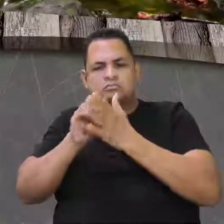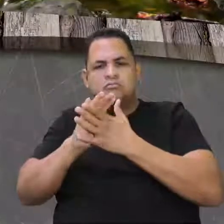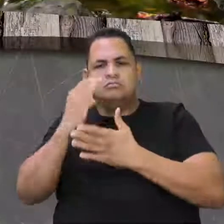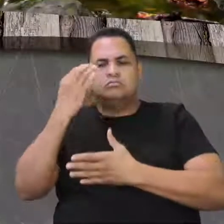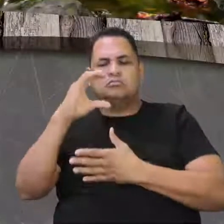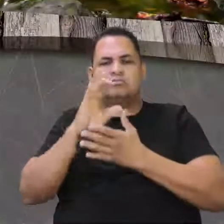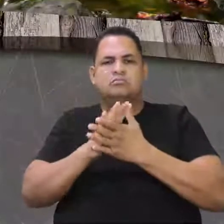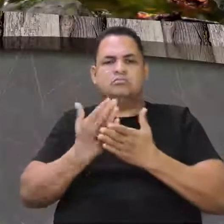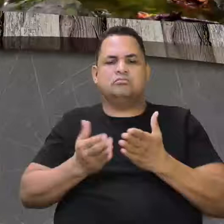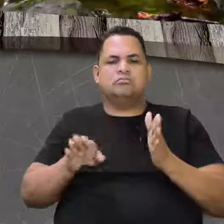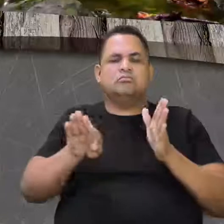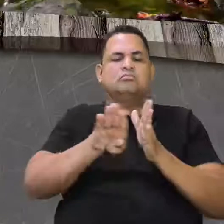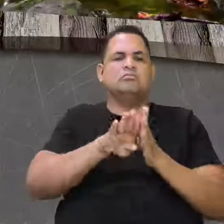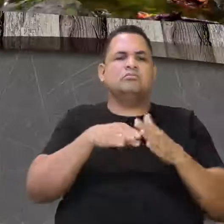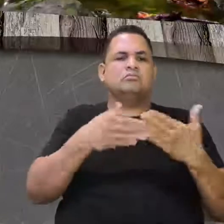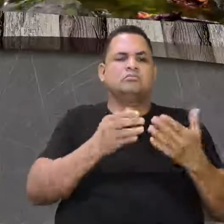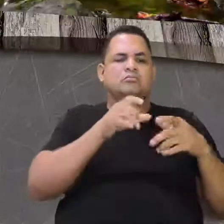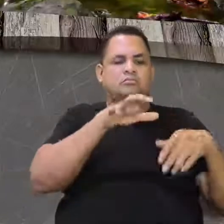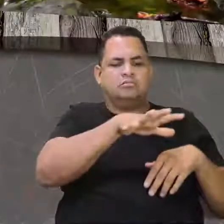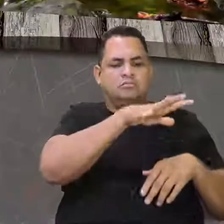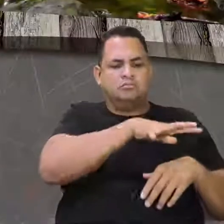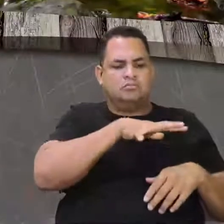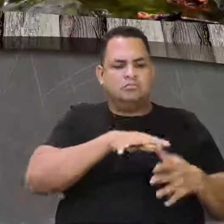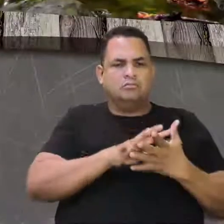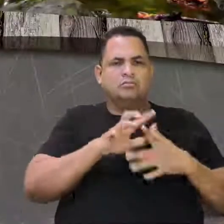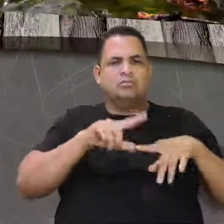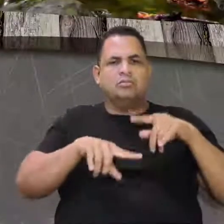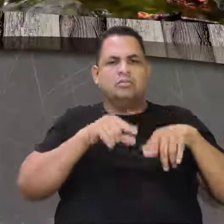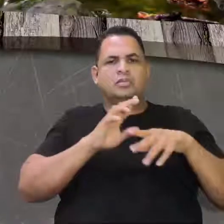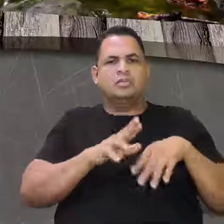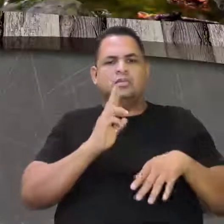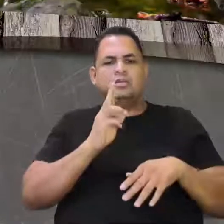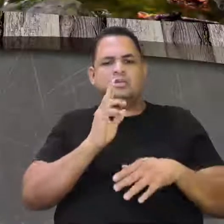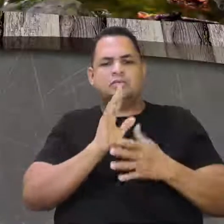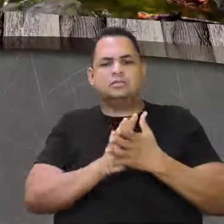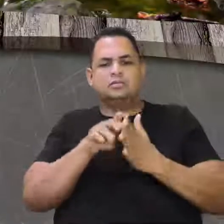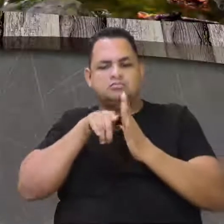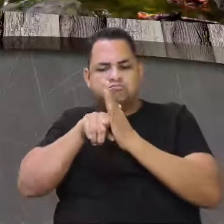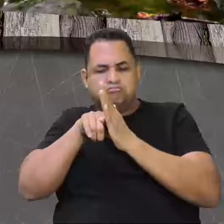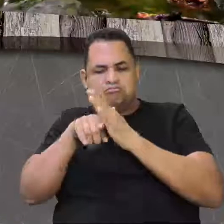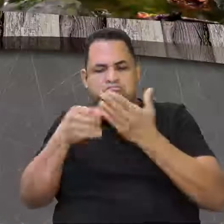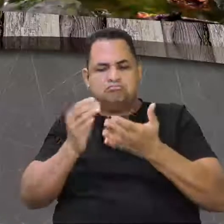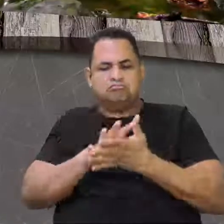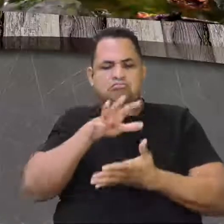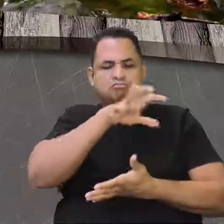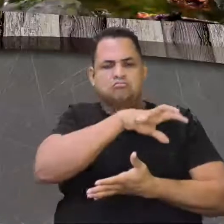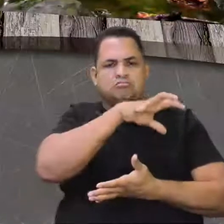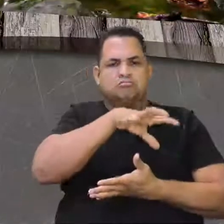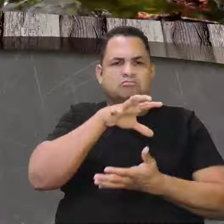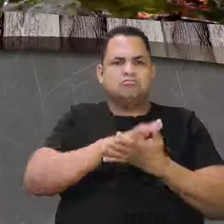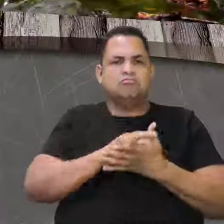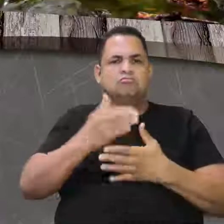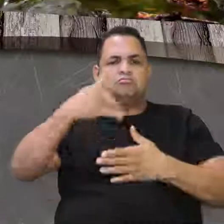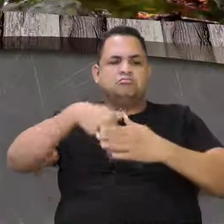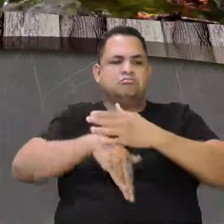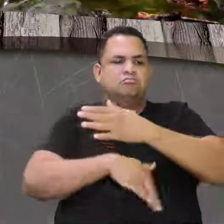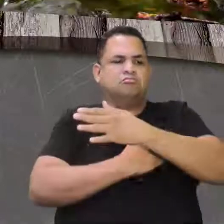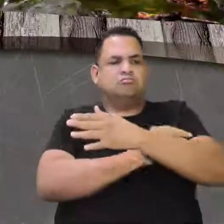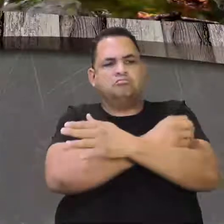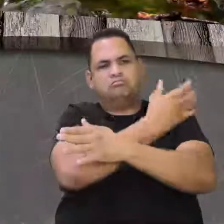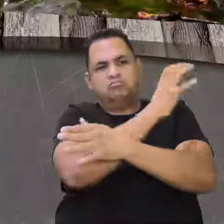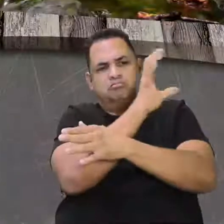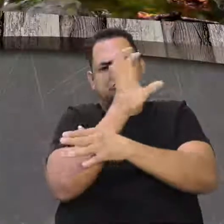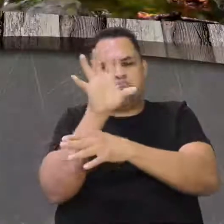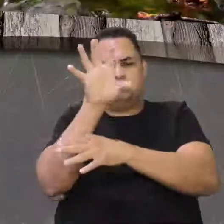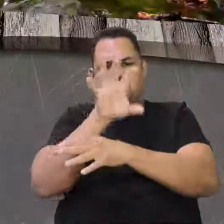chegar a essas localidades, ter recursos para se manter estudando determinadas localidades, ecossistemas, vai chegar nos